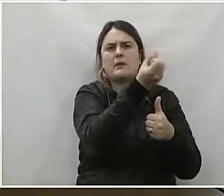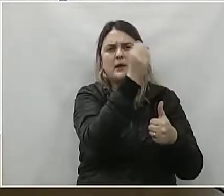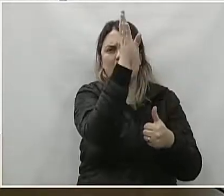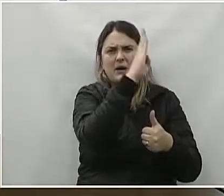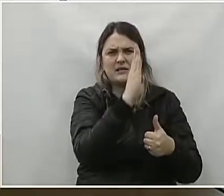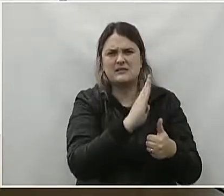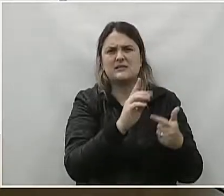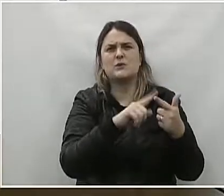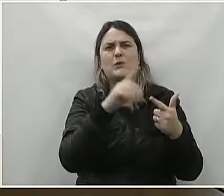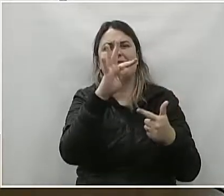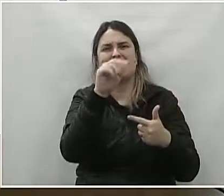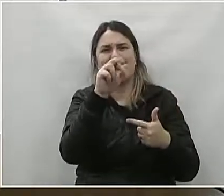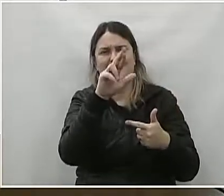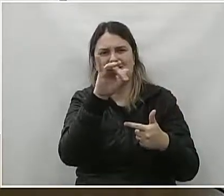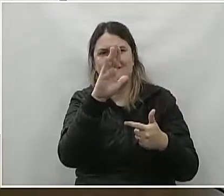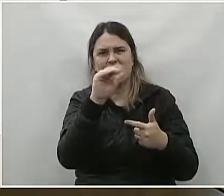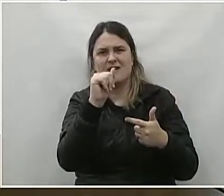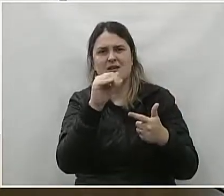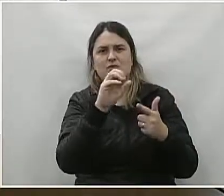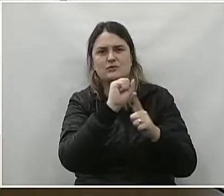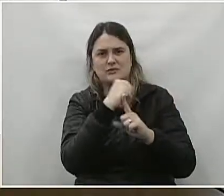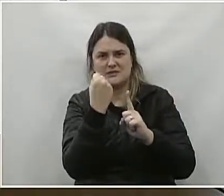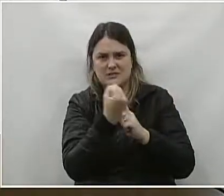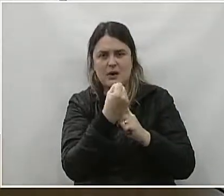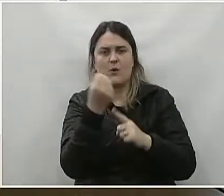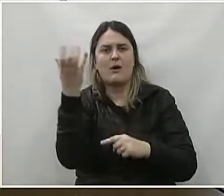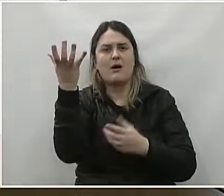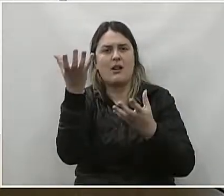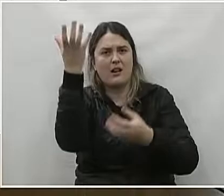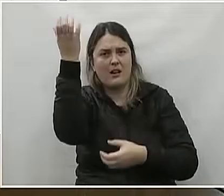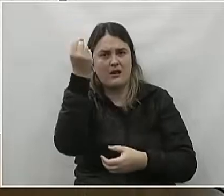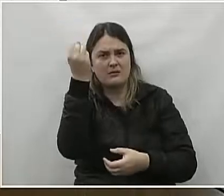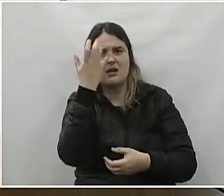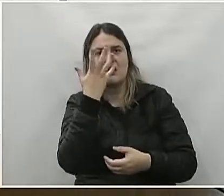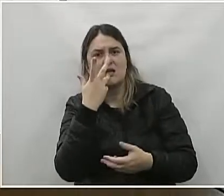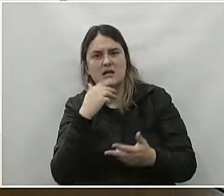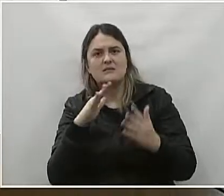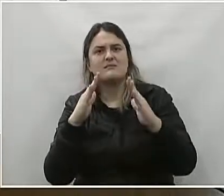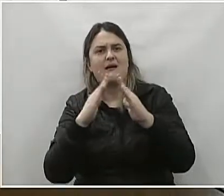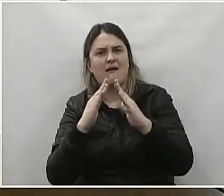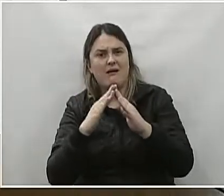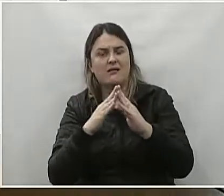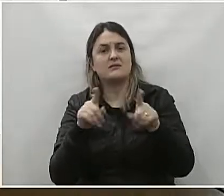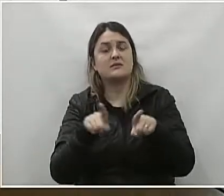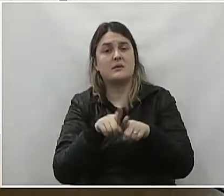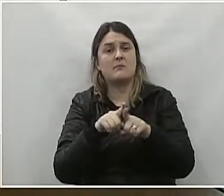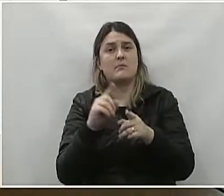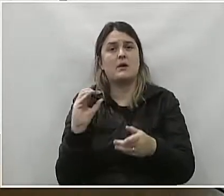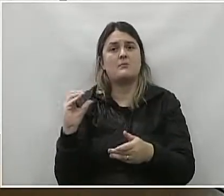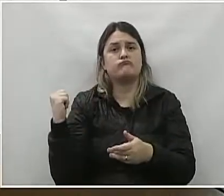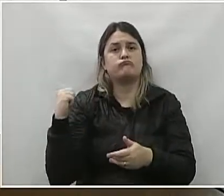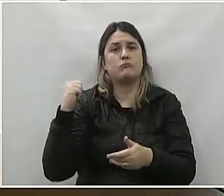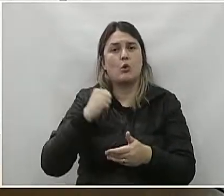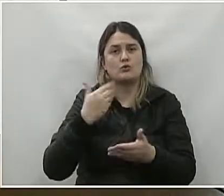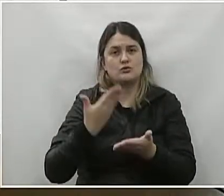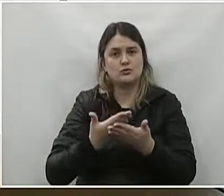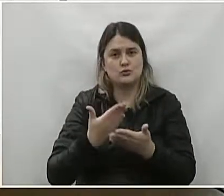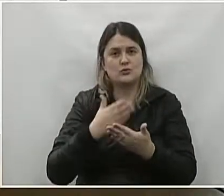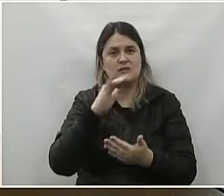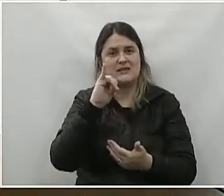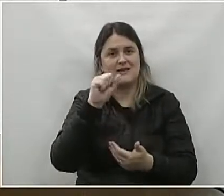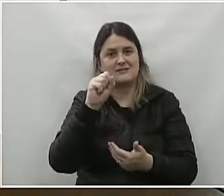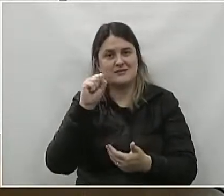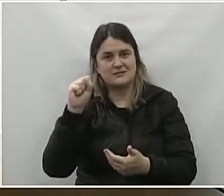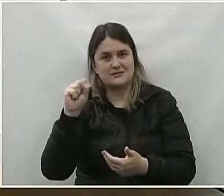Tarifa Social, Programa do Leite das Crianças, da CIAB, bolsas de estudo que nós temos no nosso município, a bolsa do